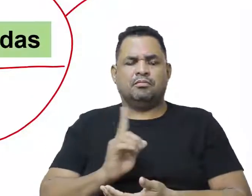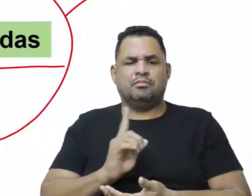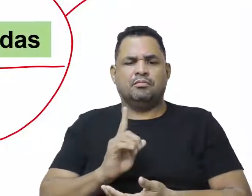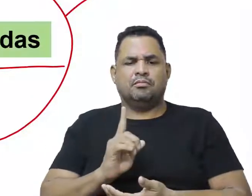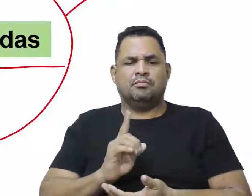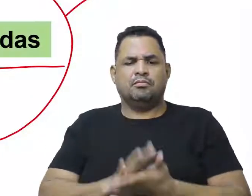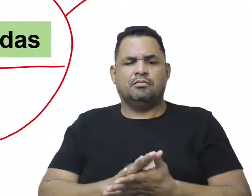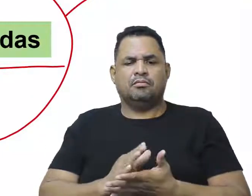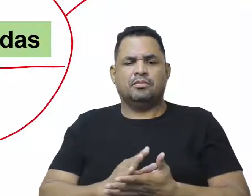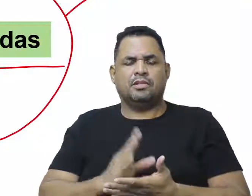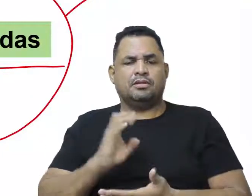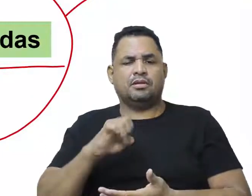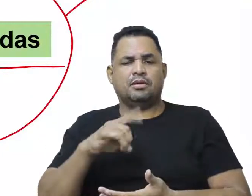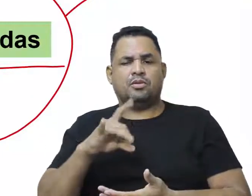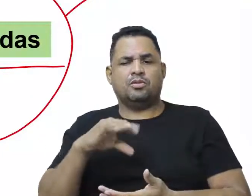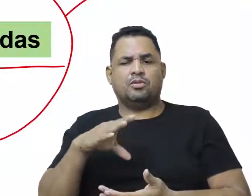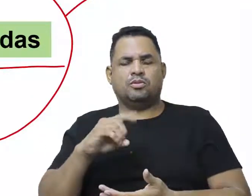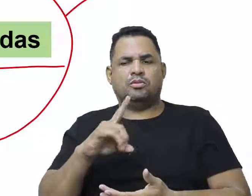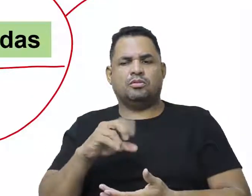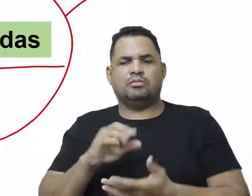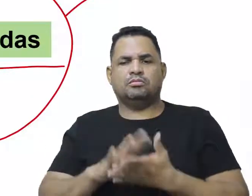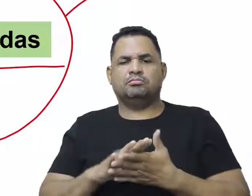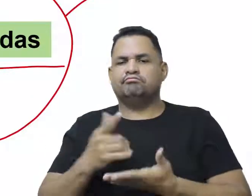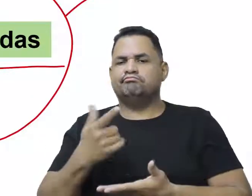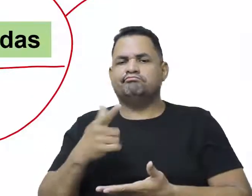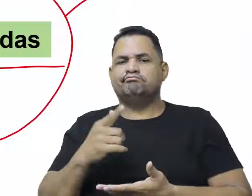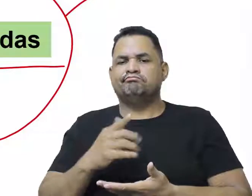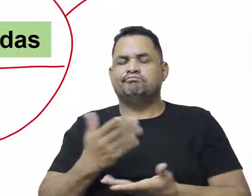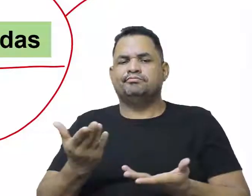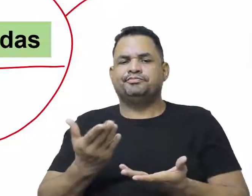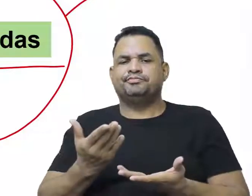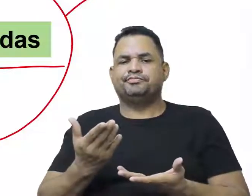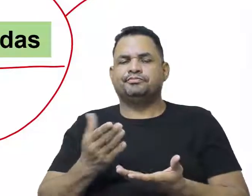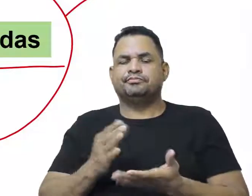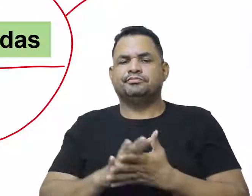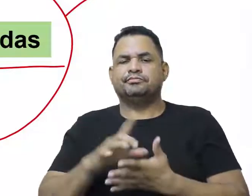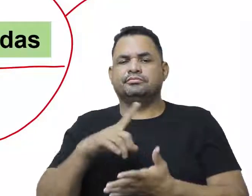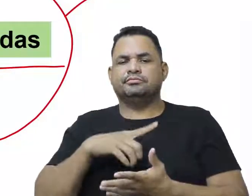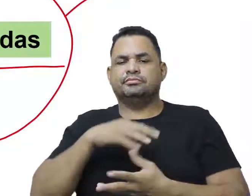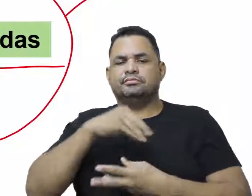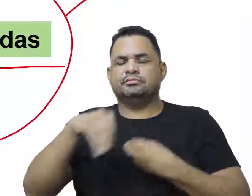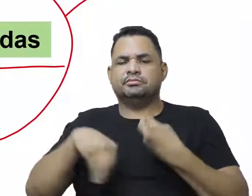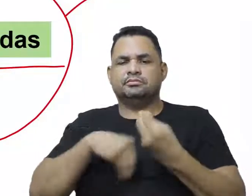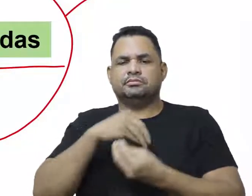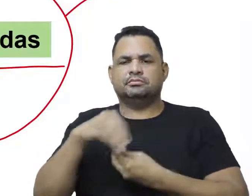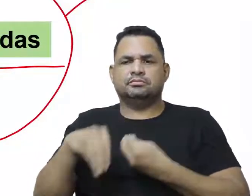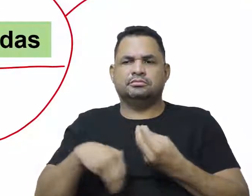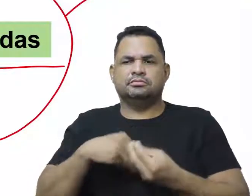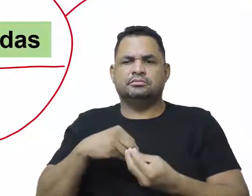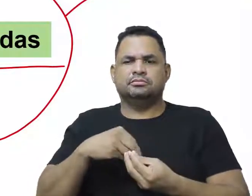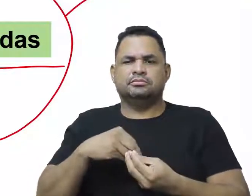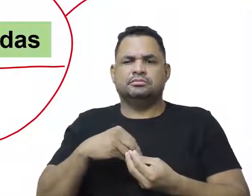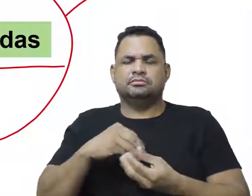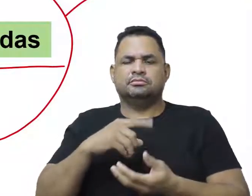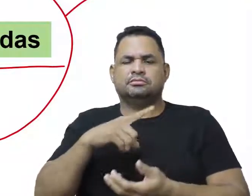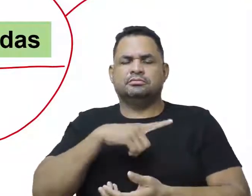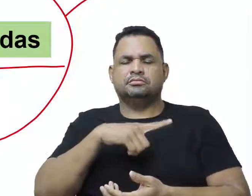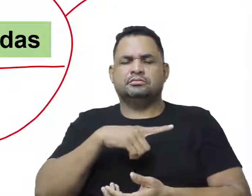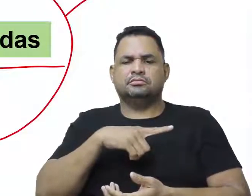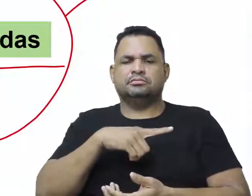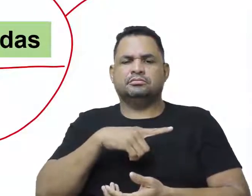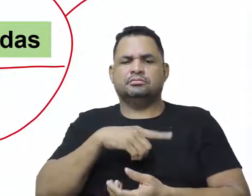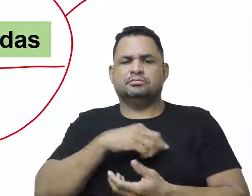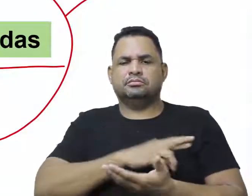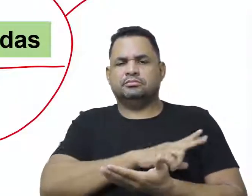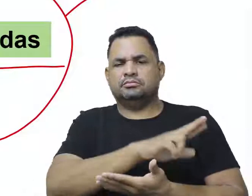ficam aculturados né sem cultura não existe ninguém sem cultura existe uma mistura não existe